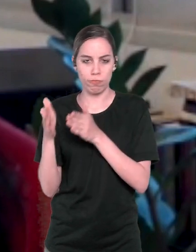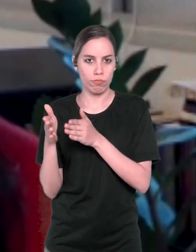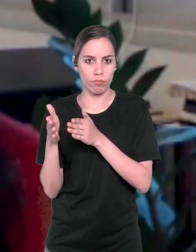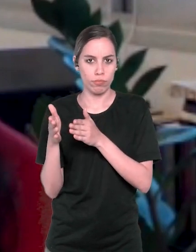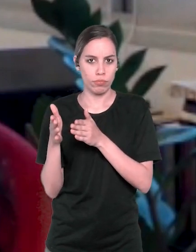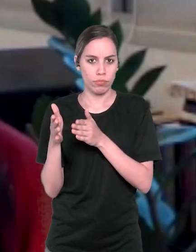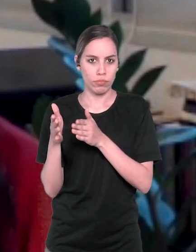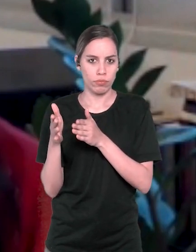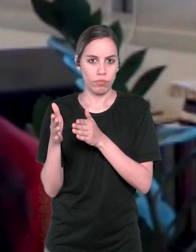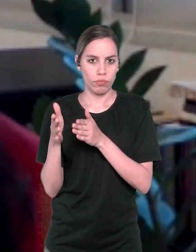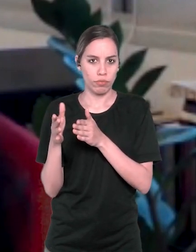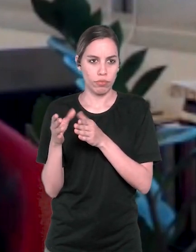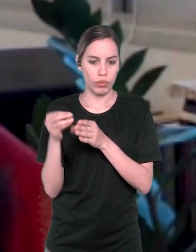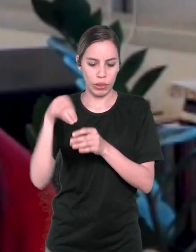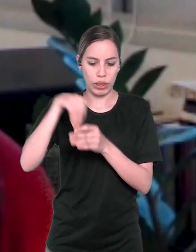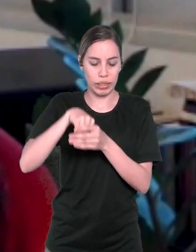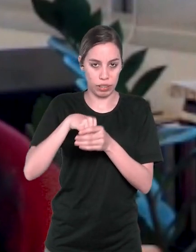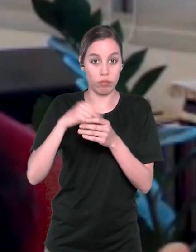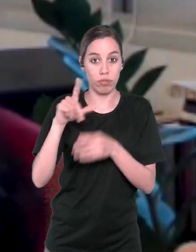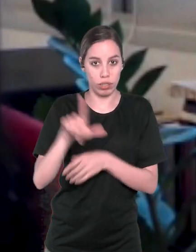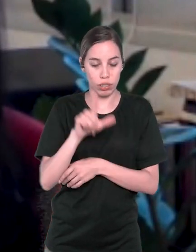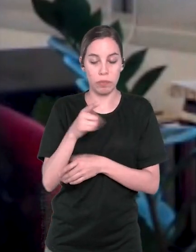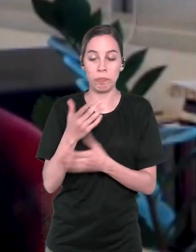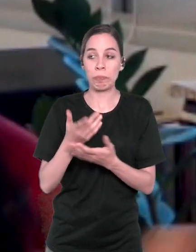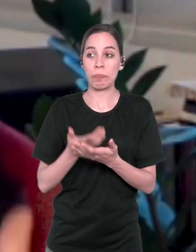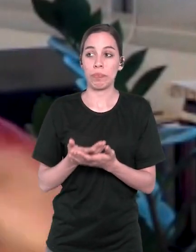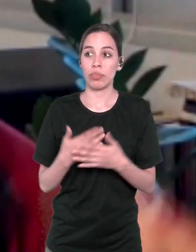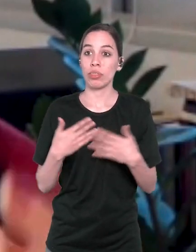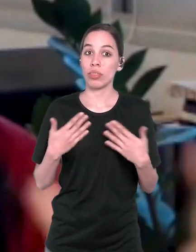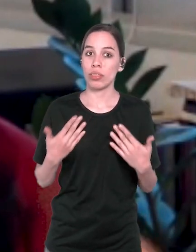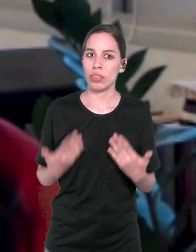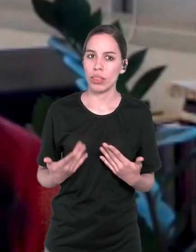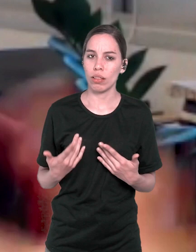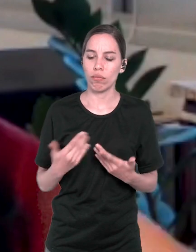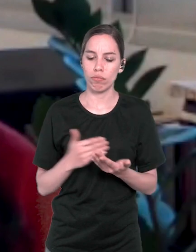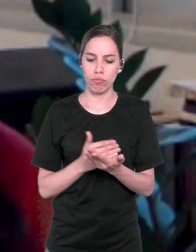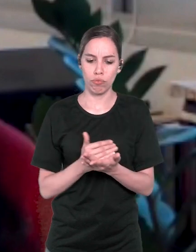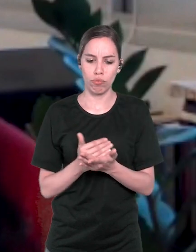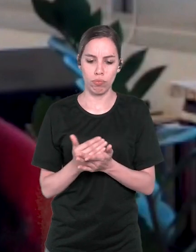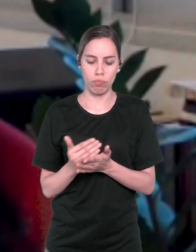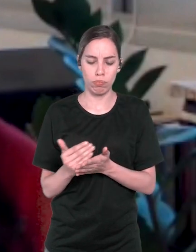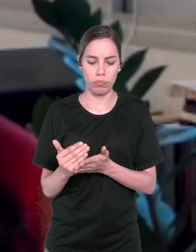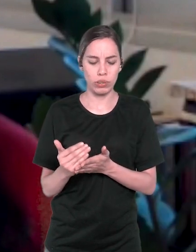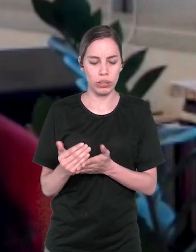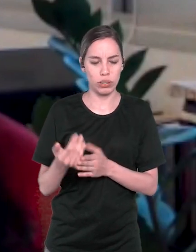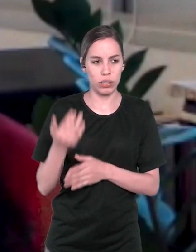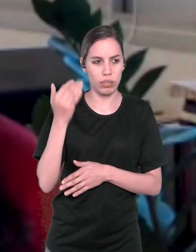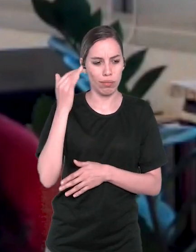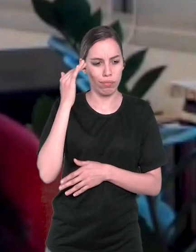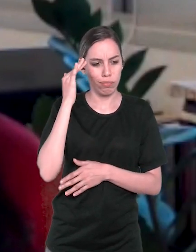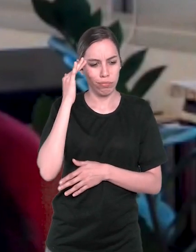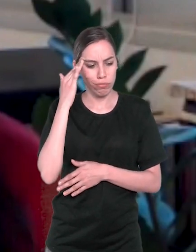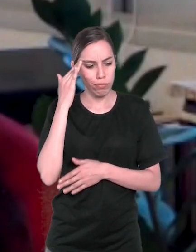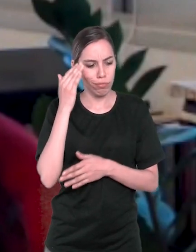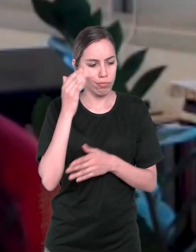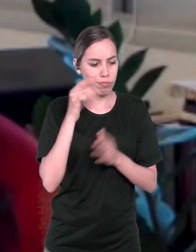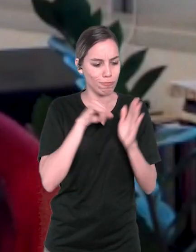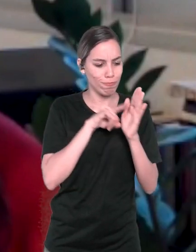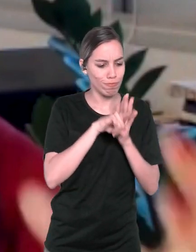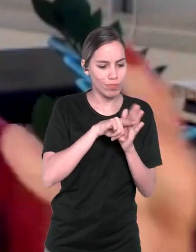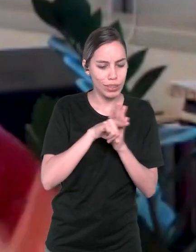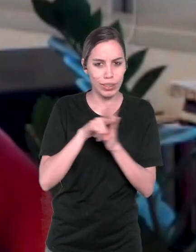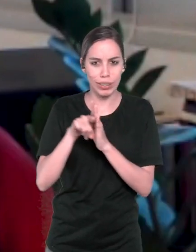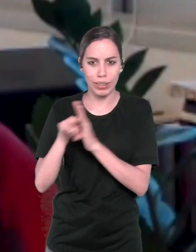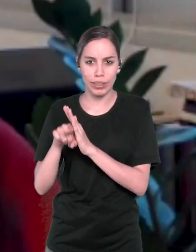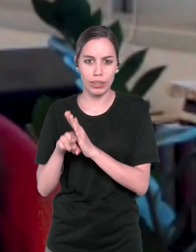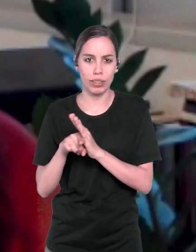com isso eu comecei a entrar nesse campo das enciclopédias